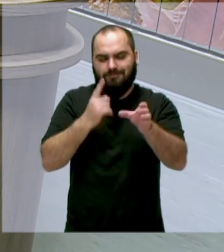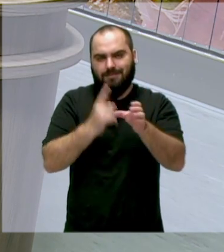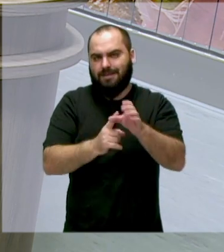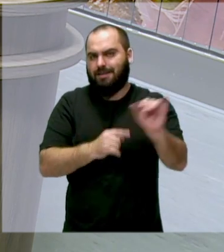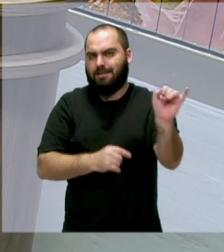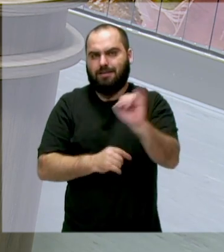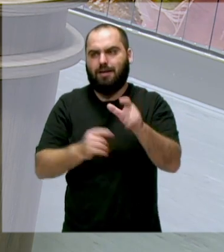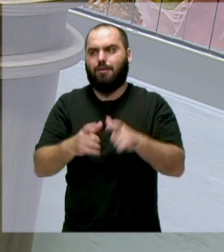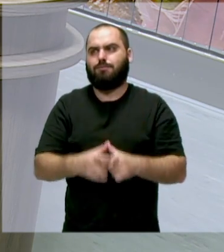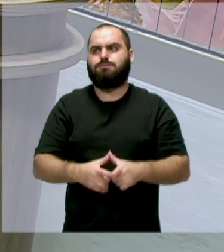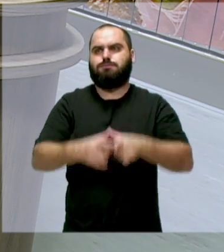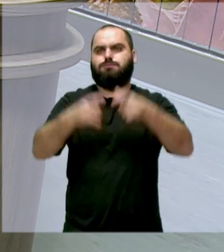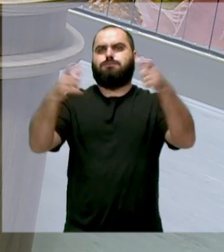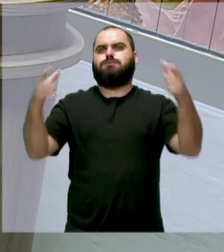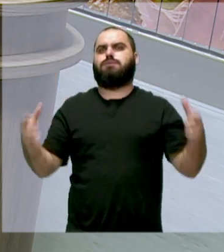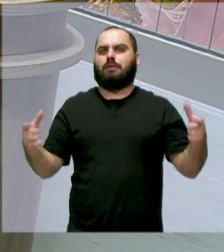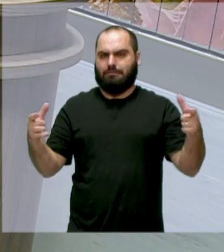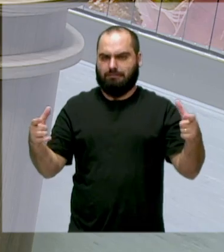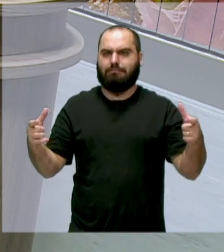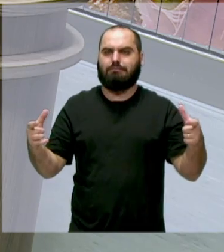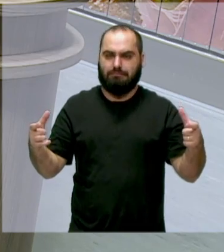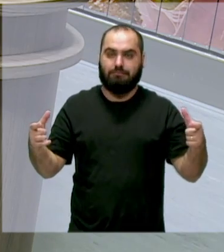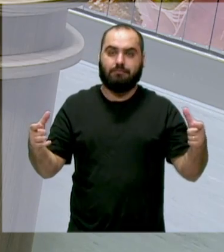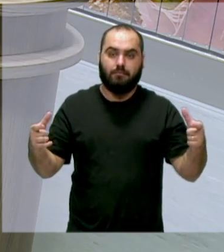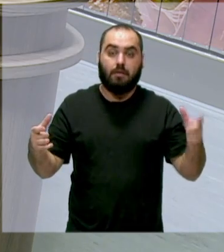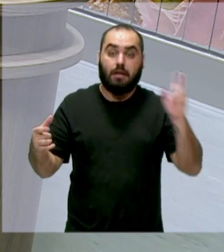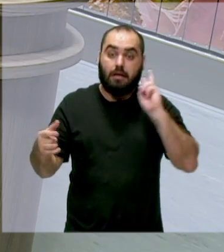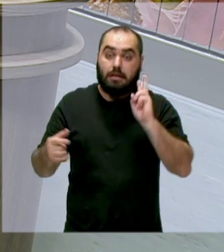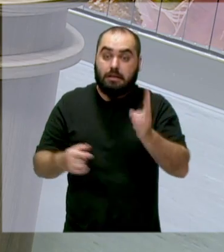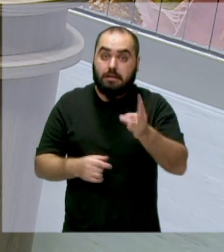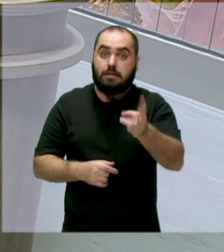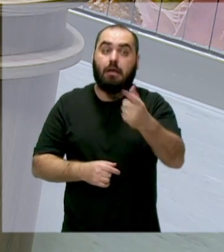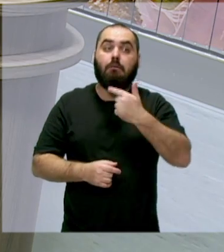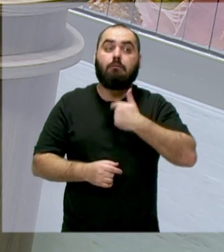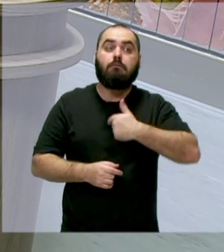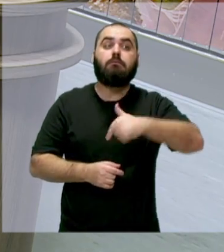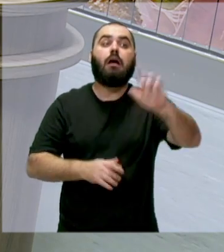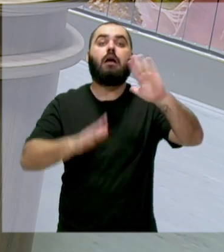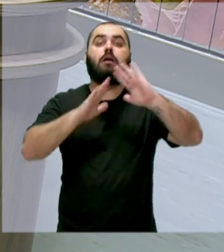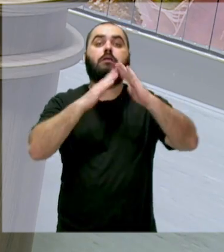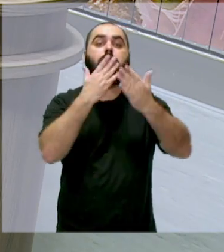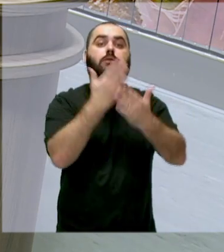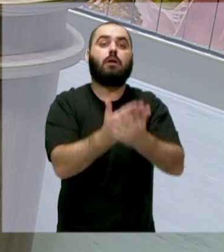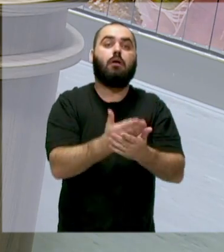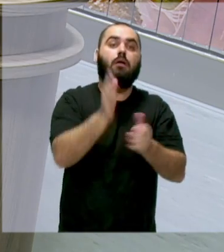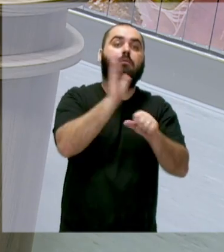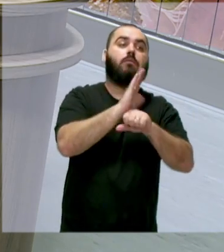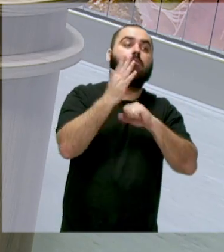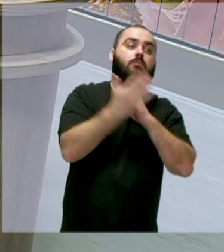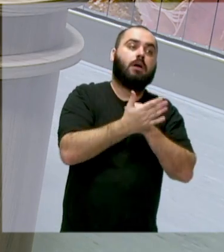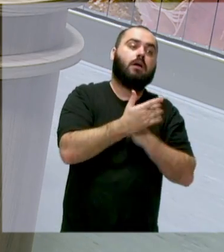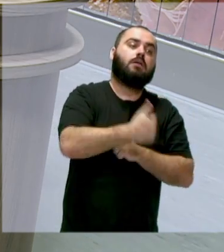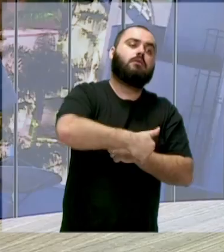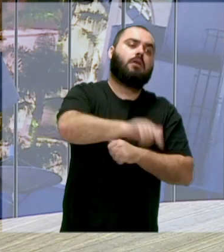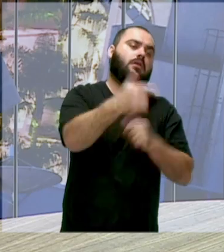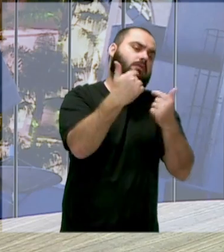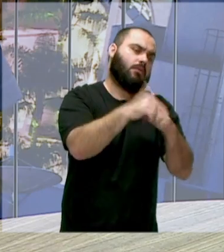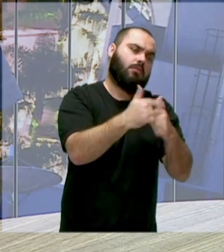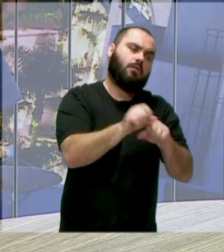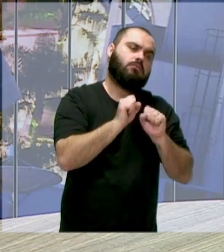tem muitas escolas. A gente pega sempre escolas em determinados bairros e vai fazendo esse trabalho de